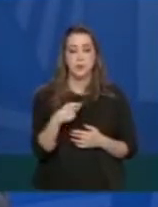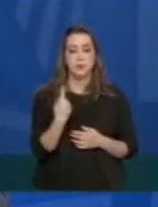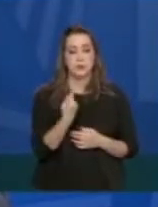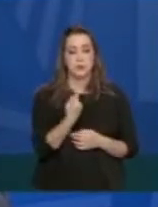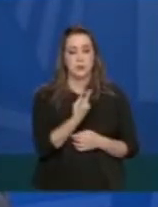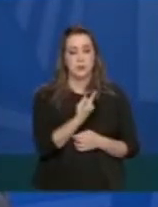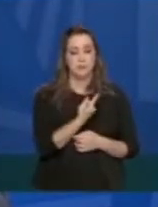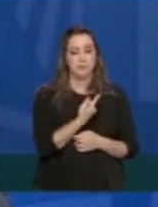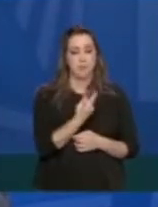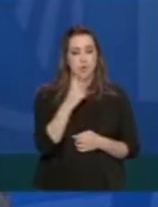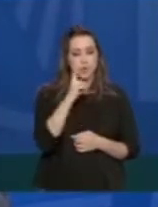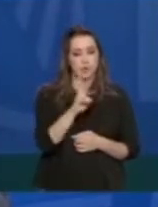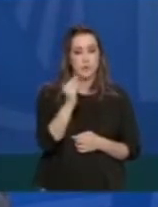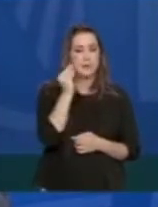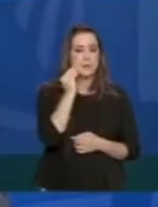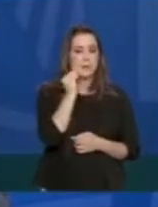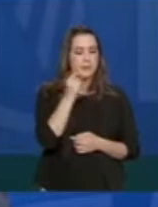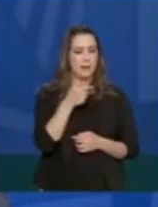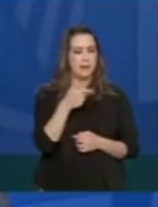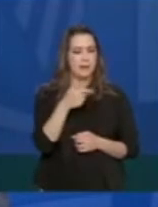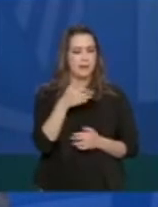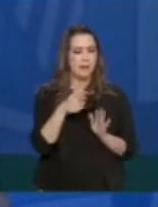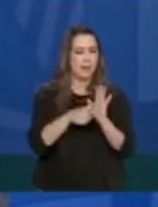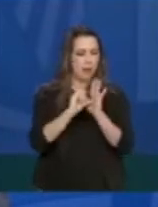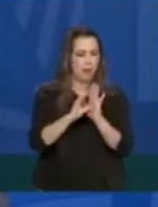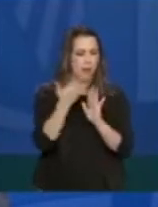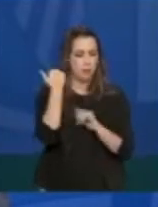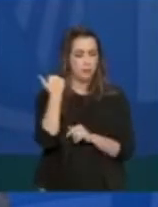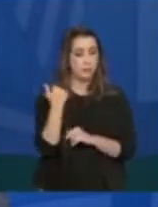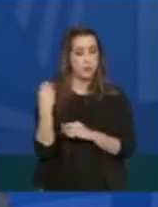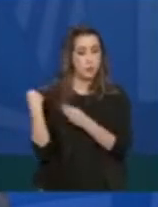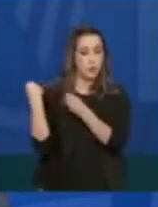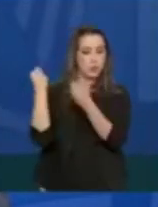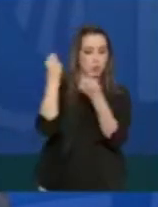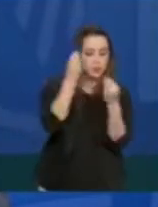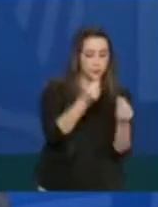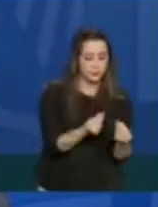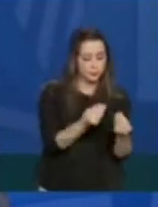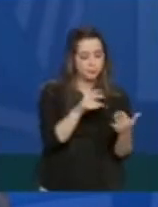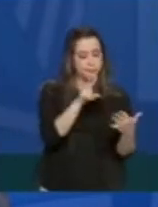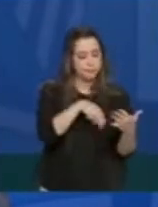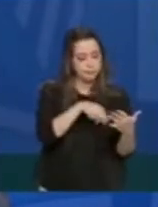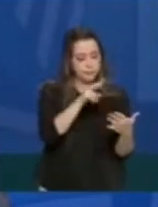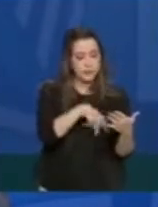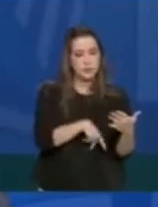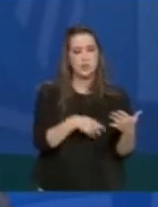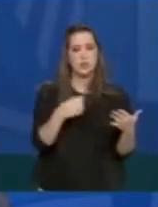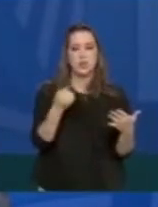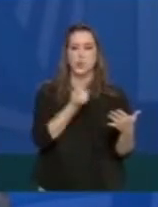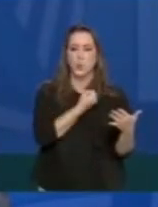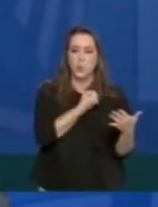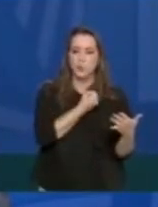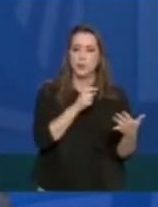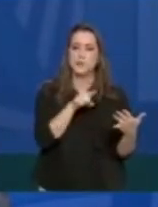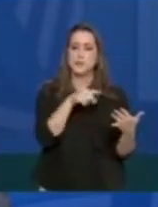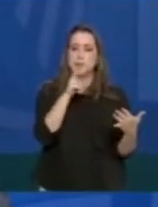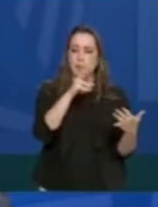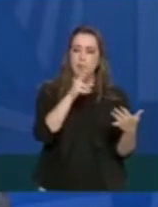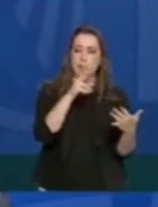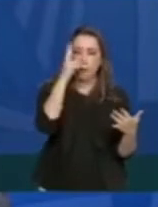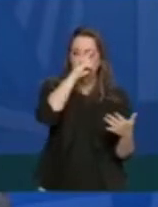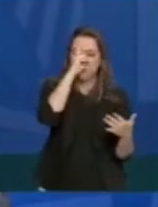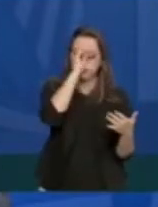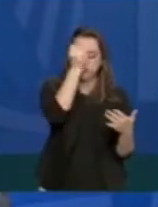experiência pretérita, ela nos trouxe, segundo os dados e relatos que eu obtive,